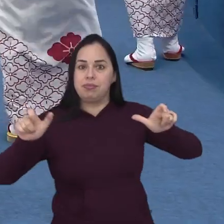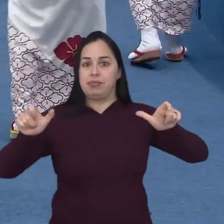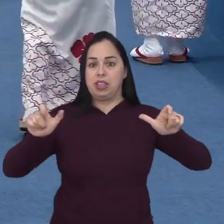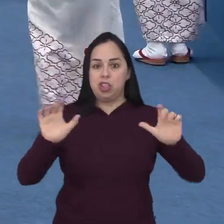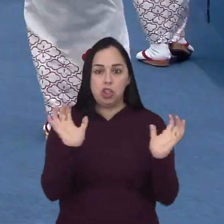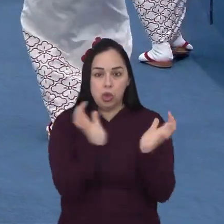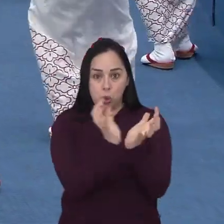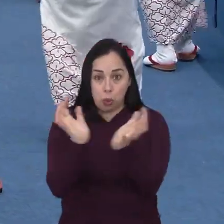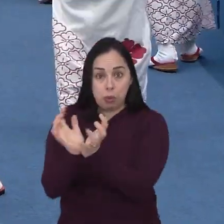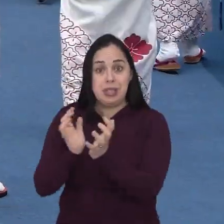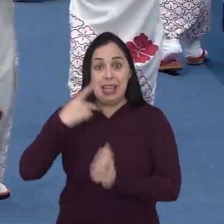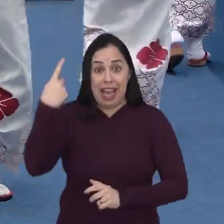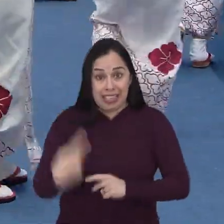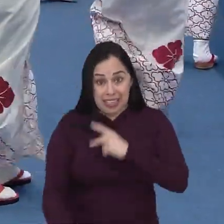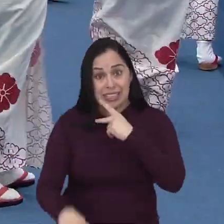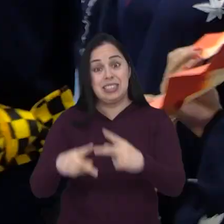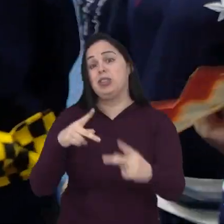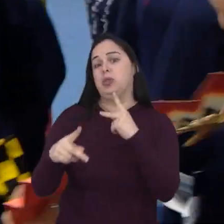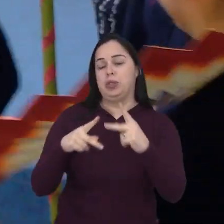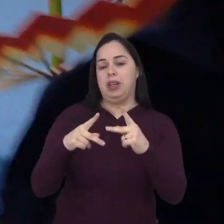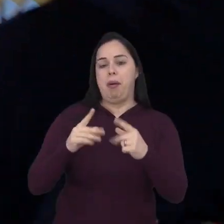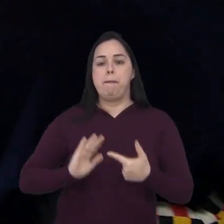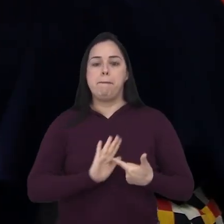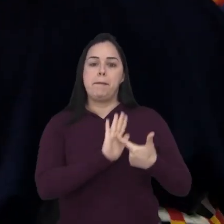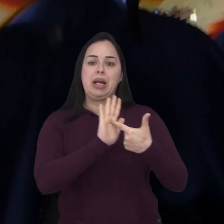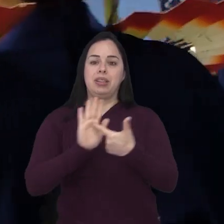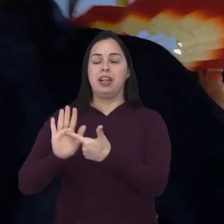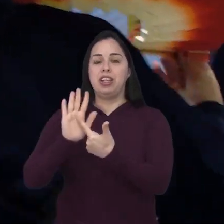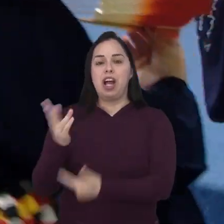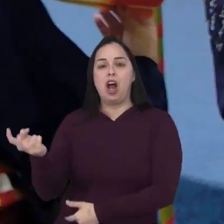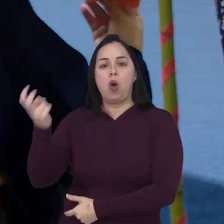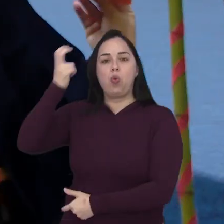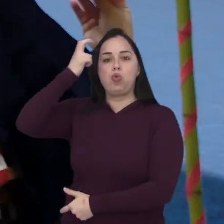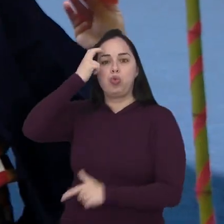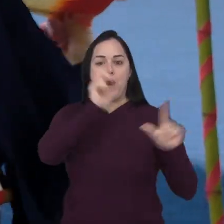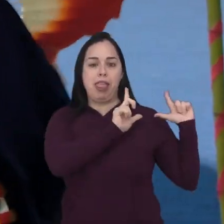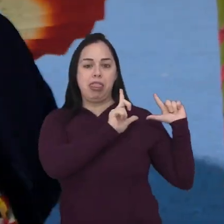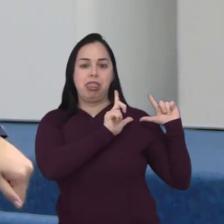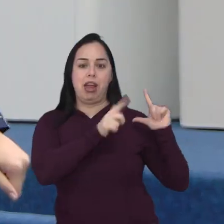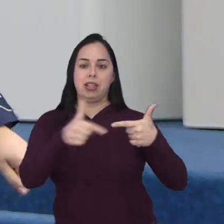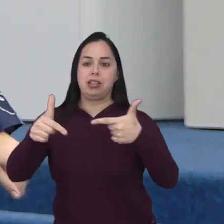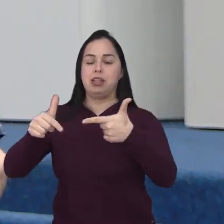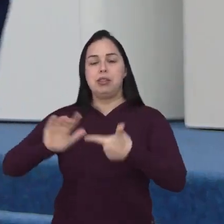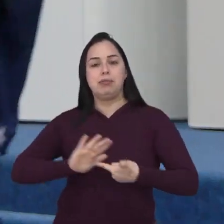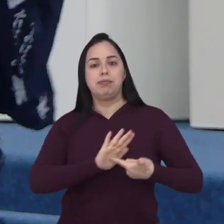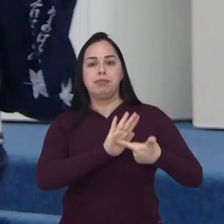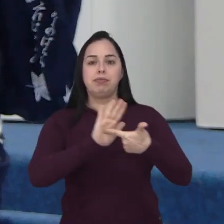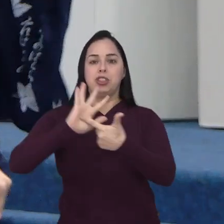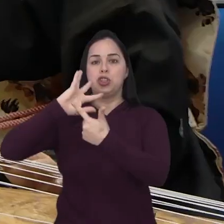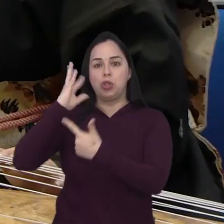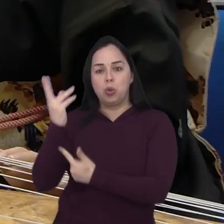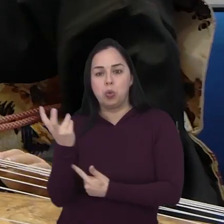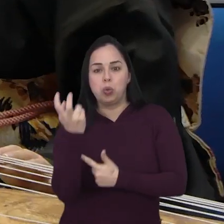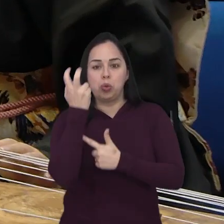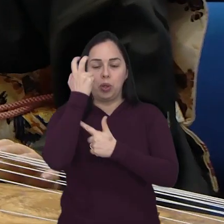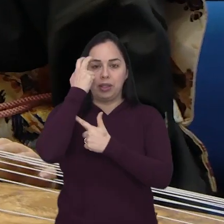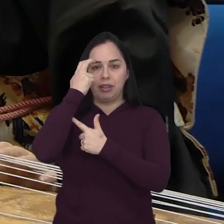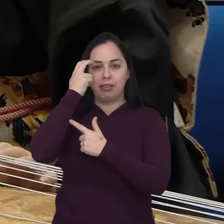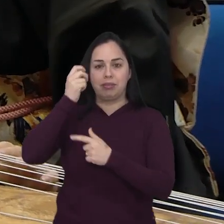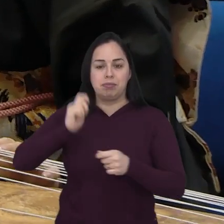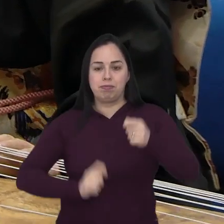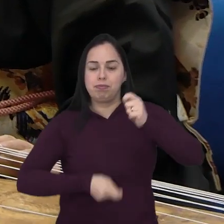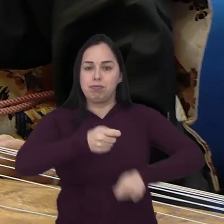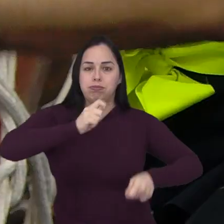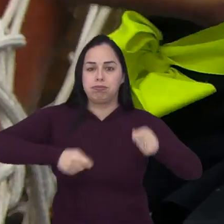Municipal. Integrantes de clubes Nikkeis de São José dos Campos apresentaram parte das tradições em